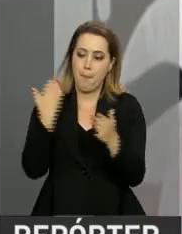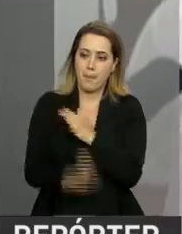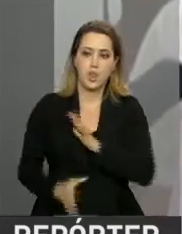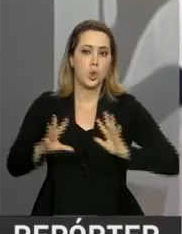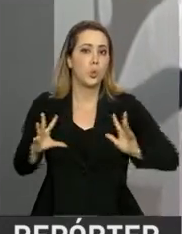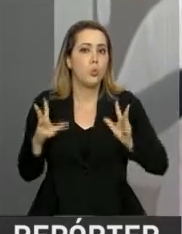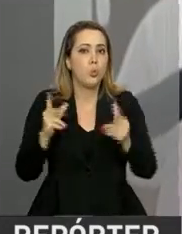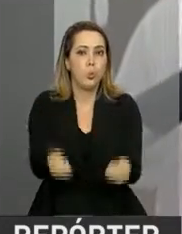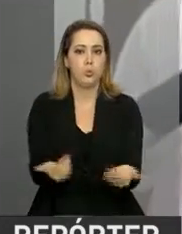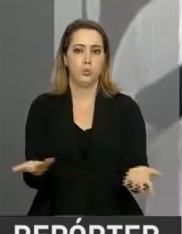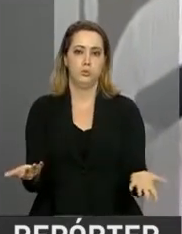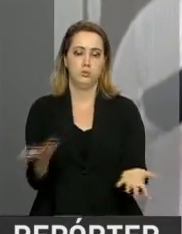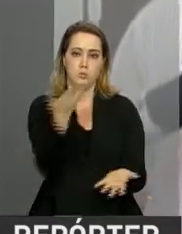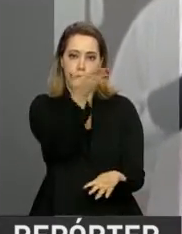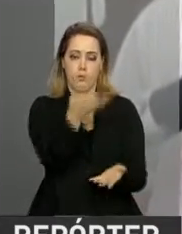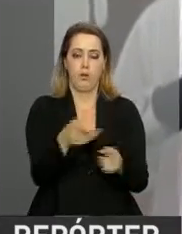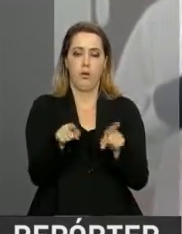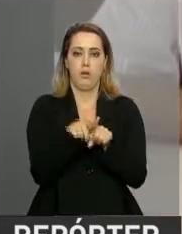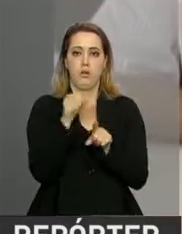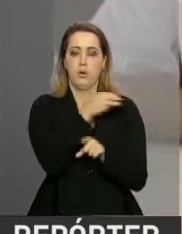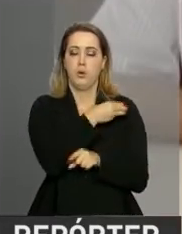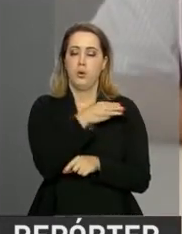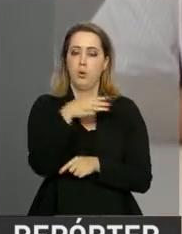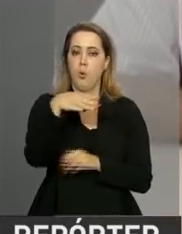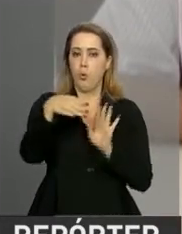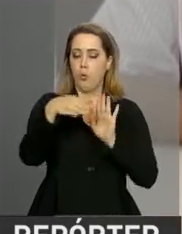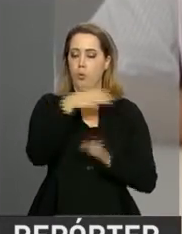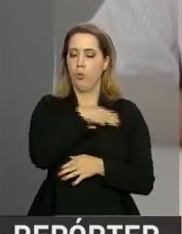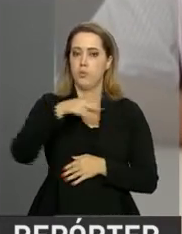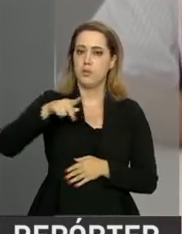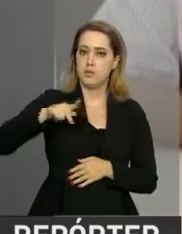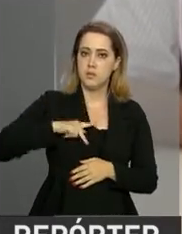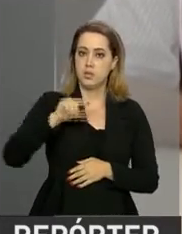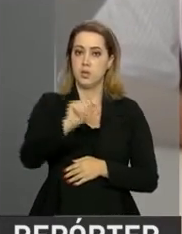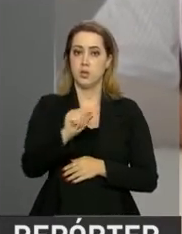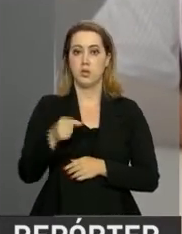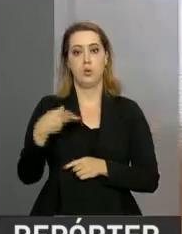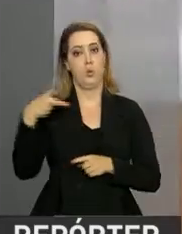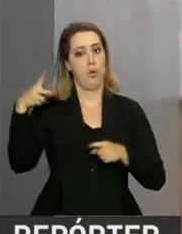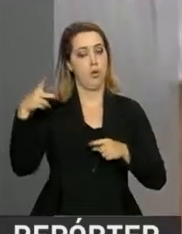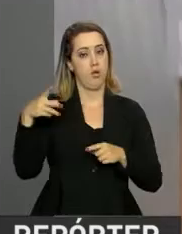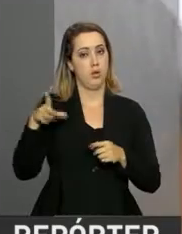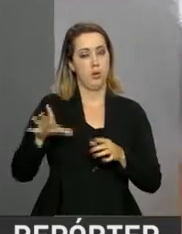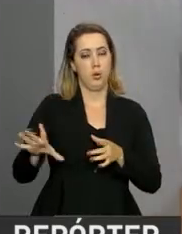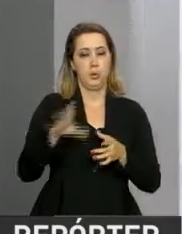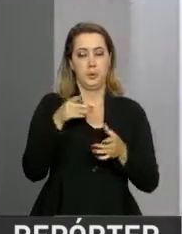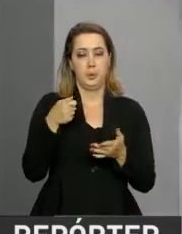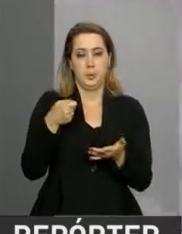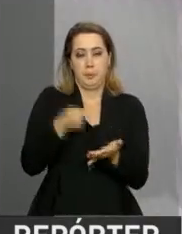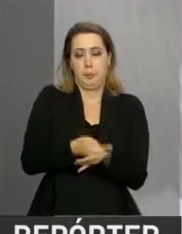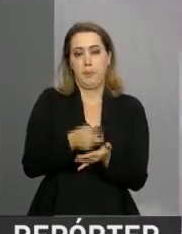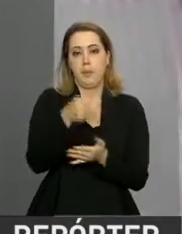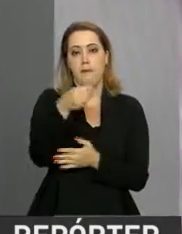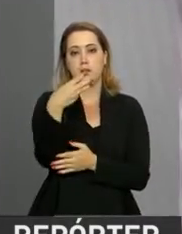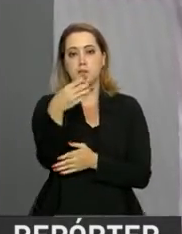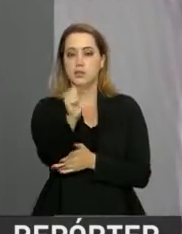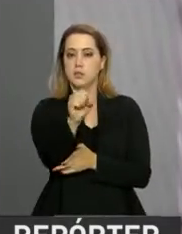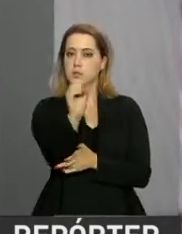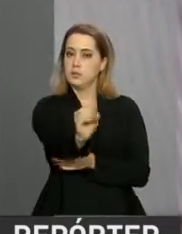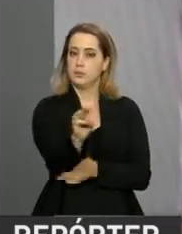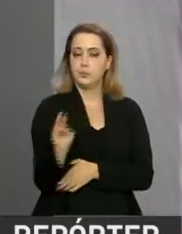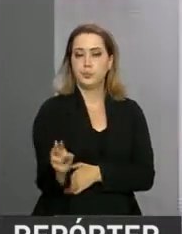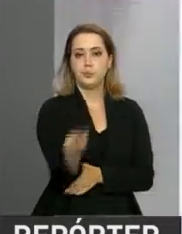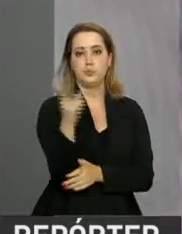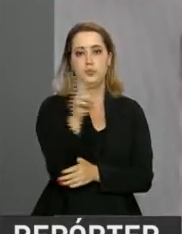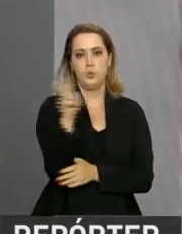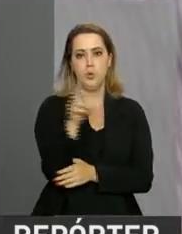ação cautelar promovida pelo Ministério Público de Mariana conseguiu bloquear 300 milhões de reais nas contas da Samarco. A